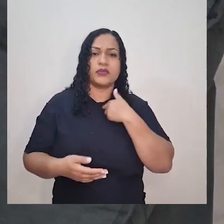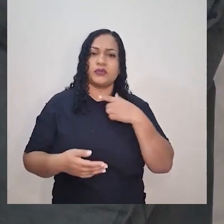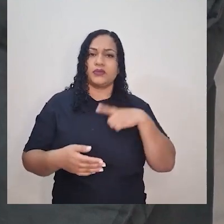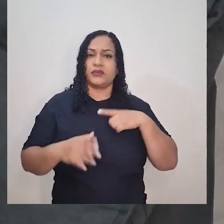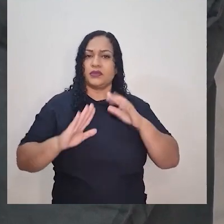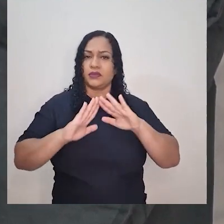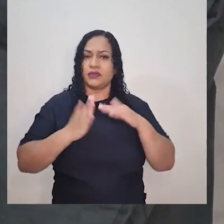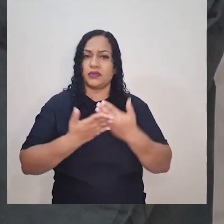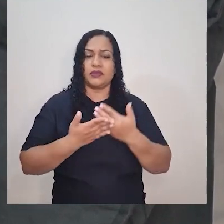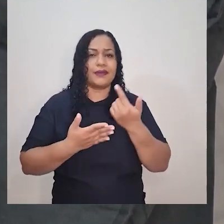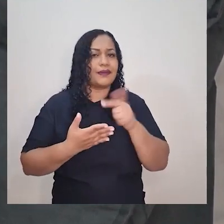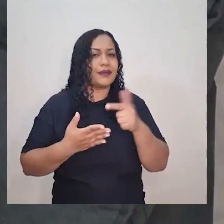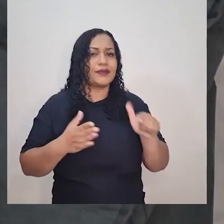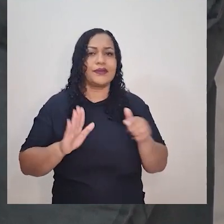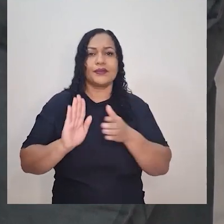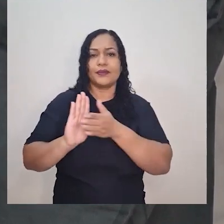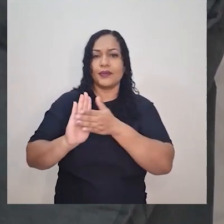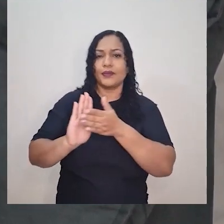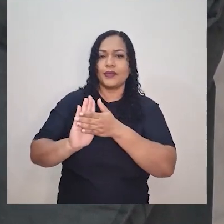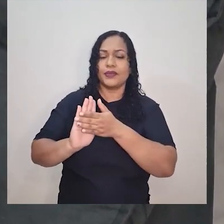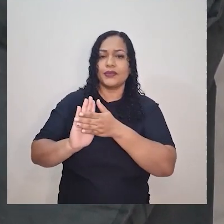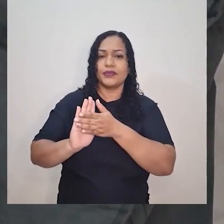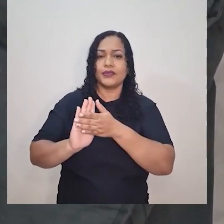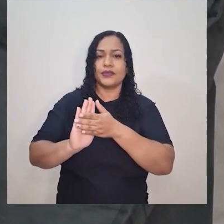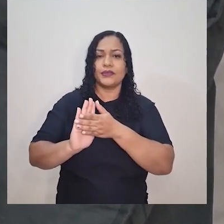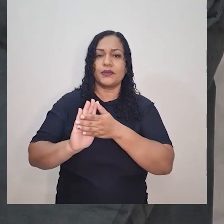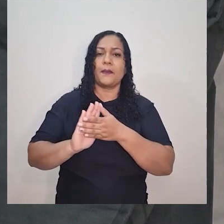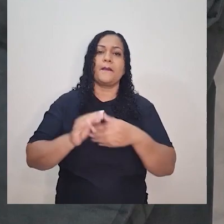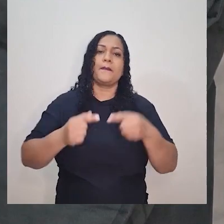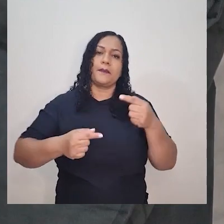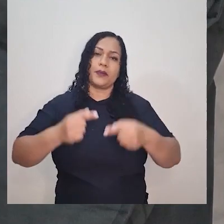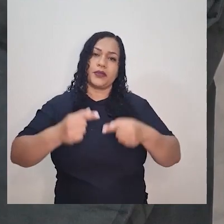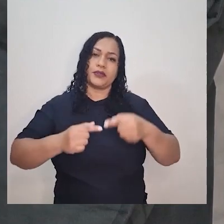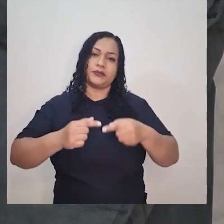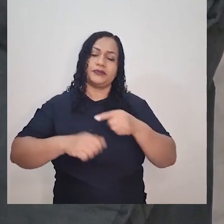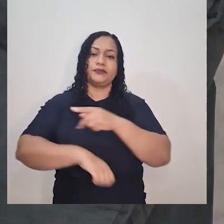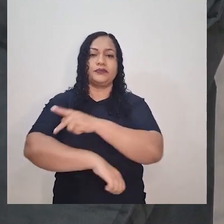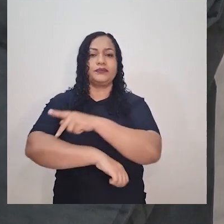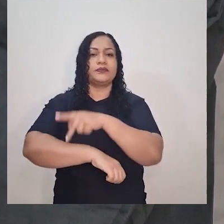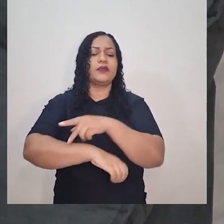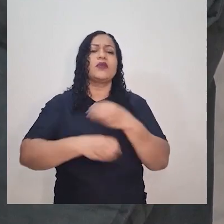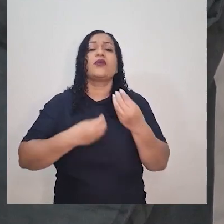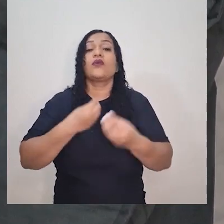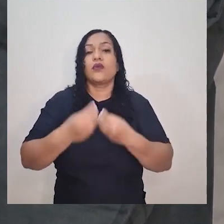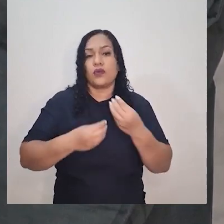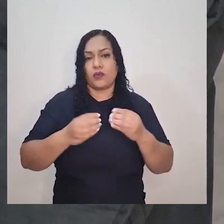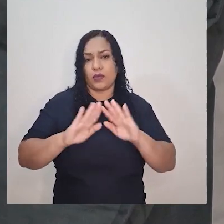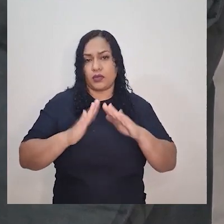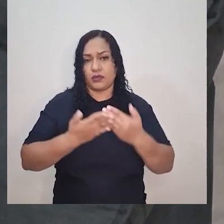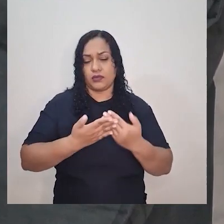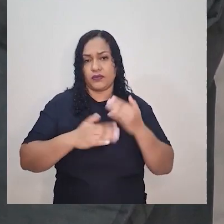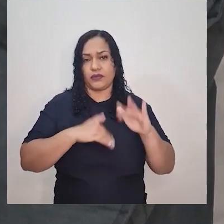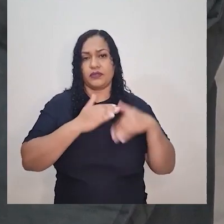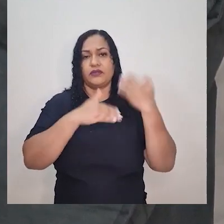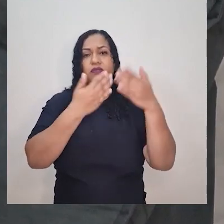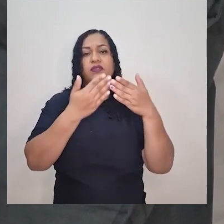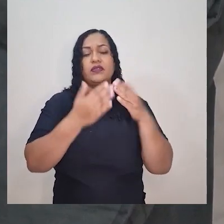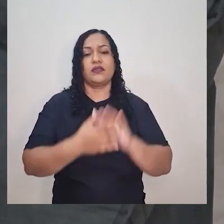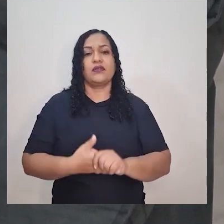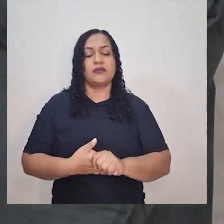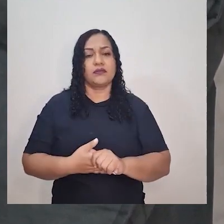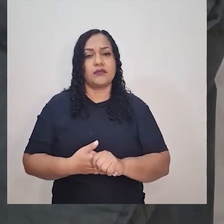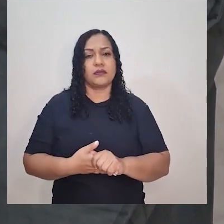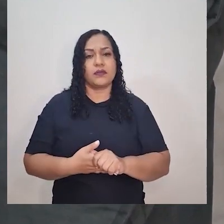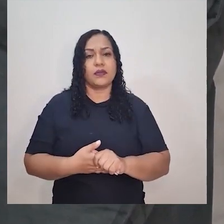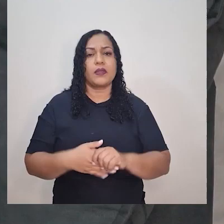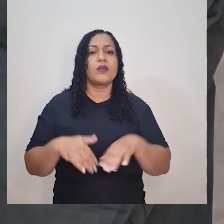escolas sem uma proposta político-pedagógica, né? Porque é o norte, é onde a escola quer chegar, é o que ela busca, né?